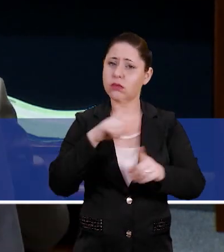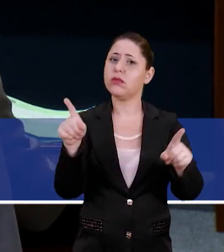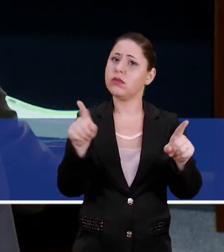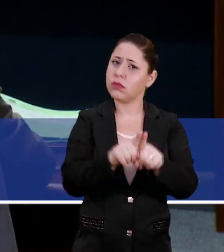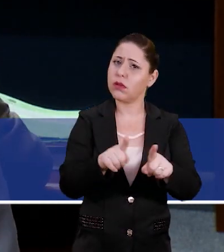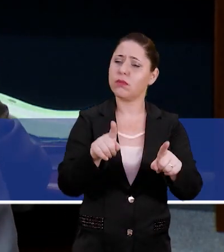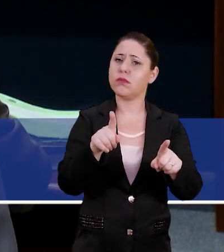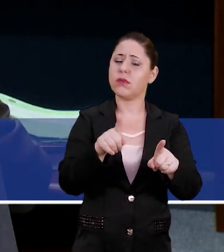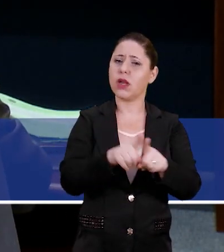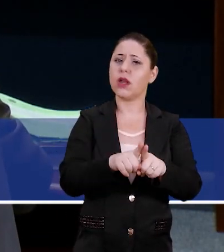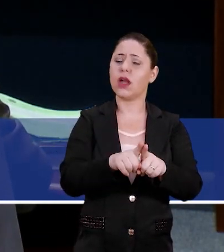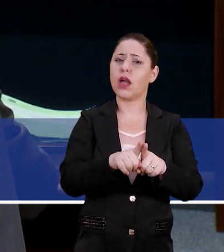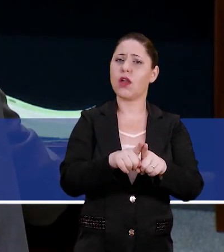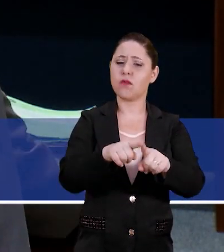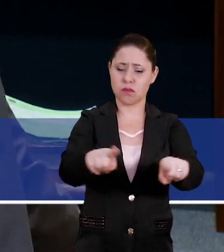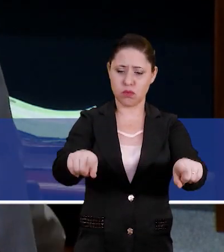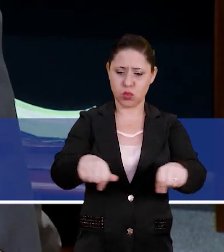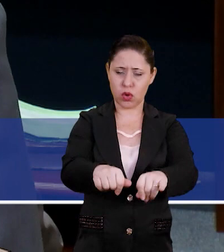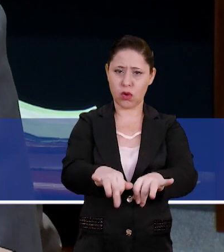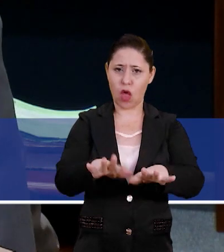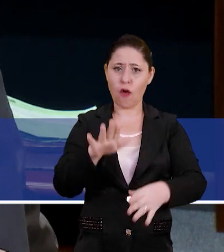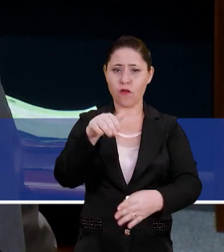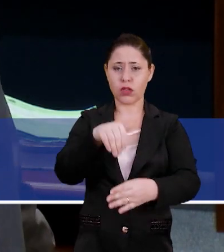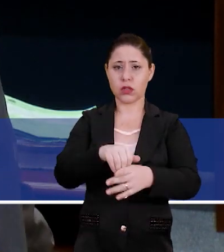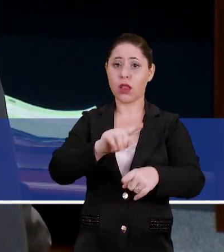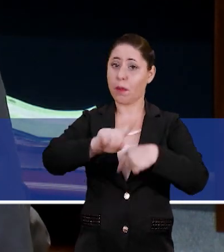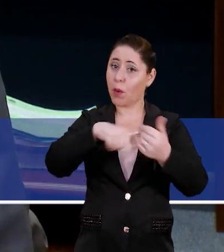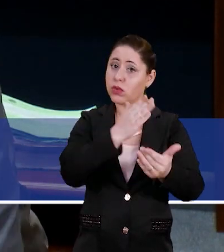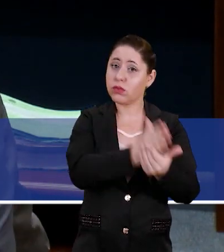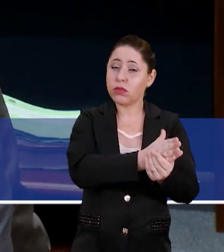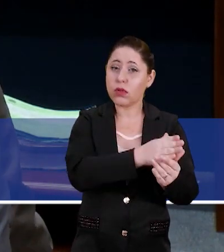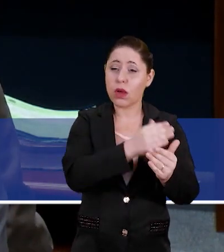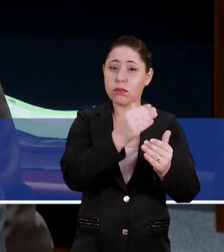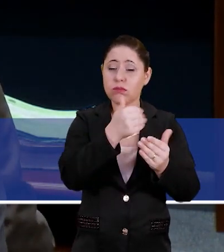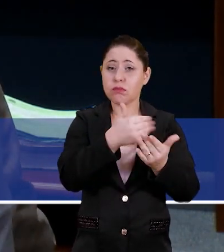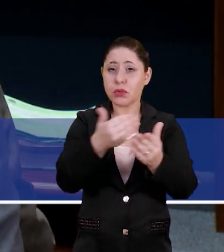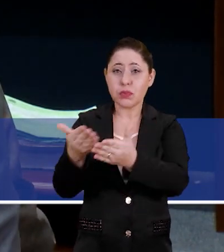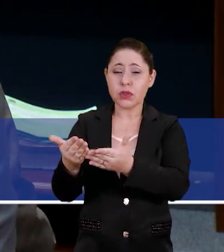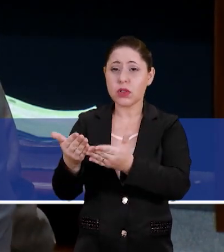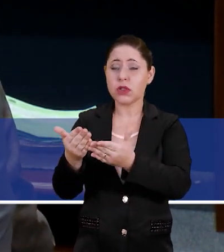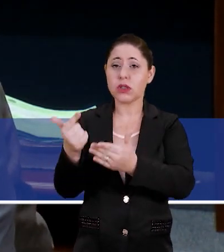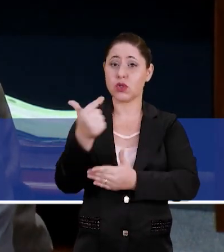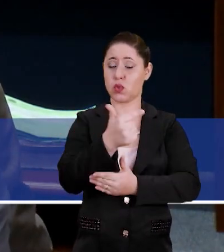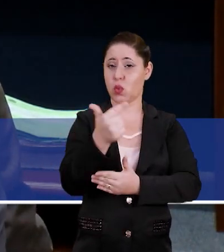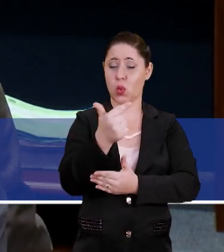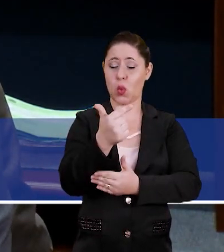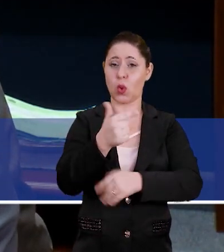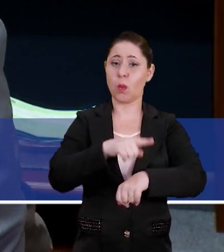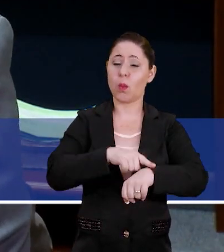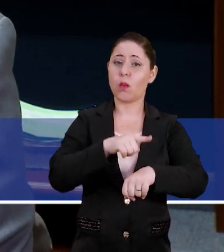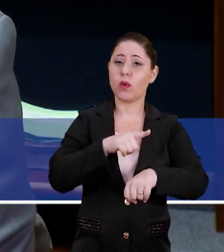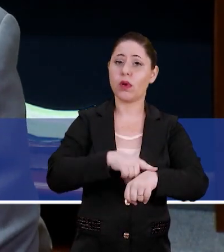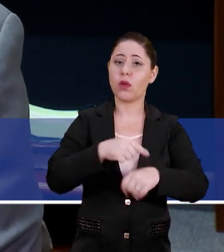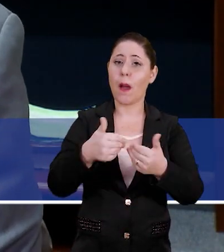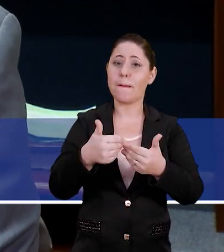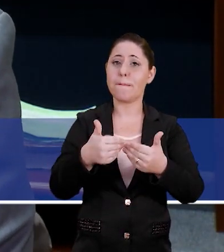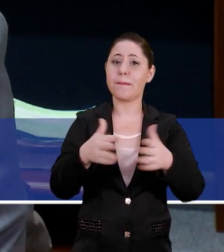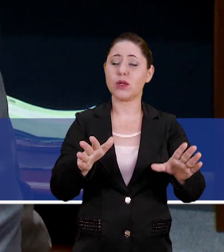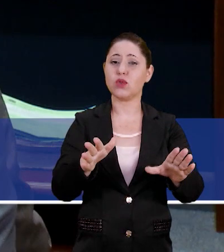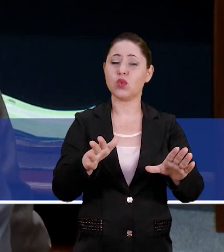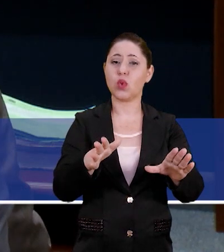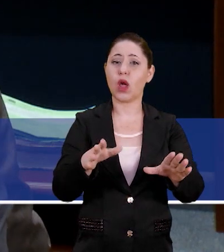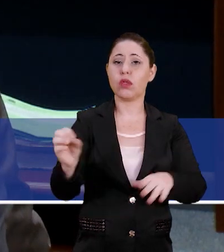foi submetida a plenário e aí encaminhou-se para o segundo período com